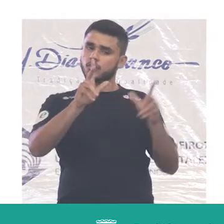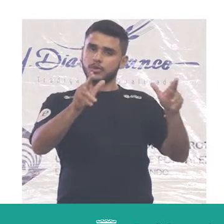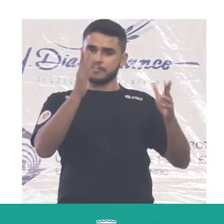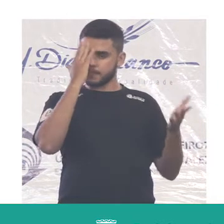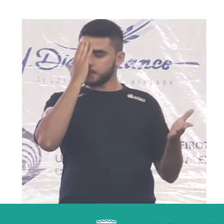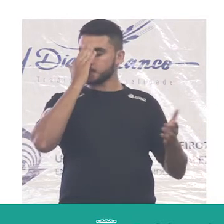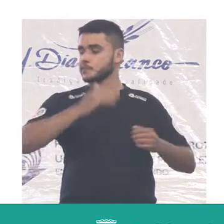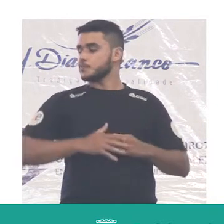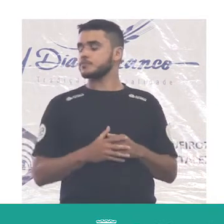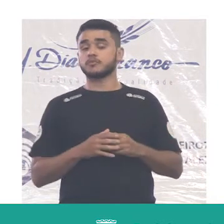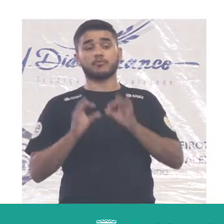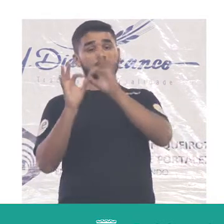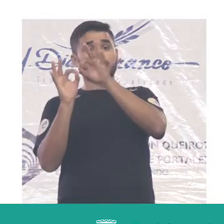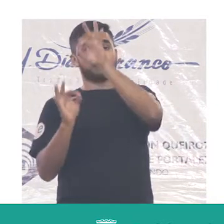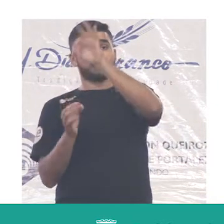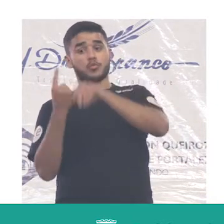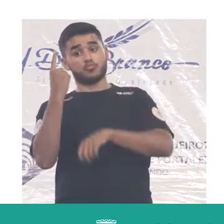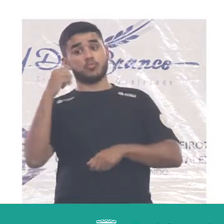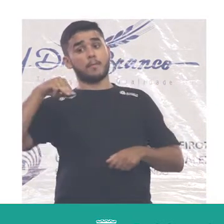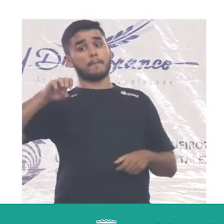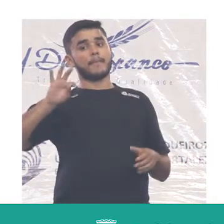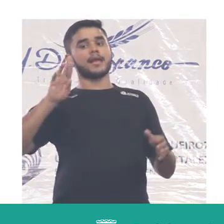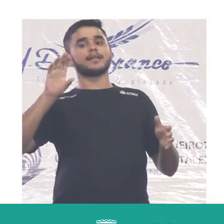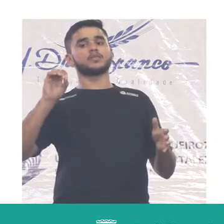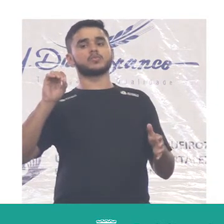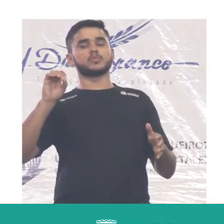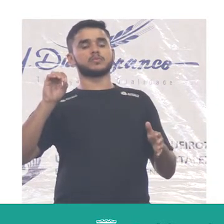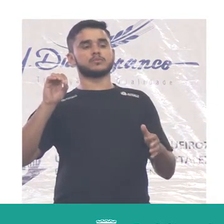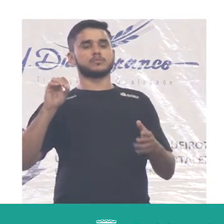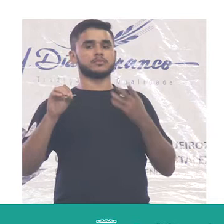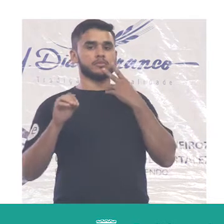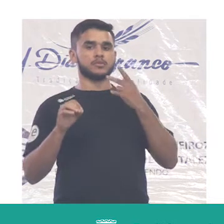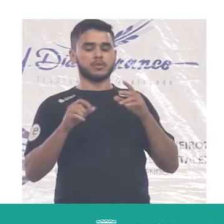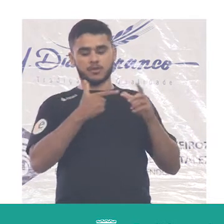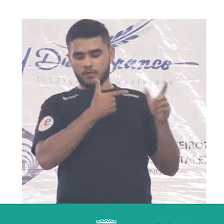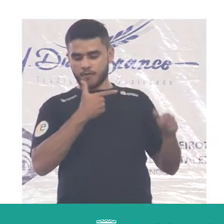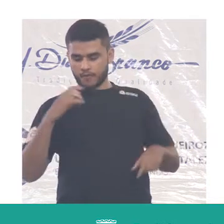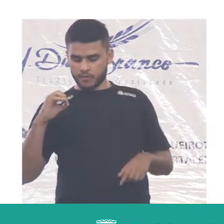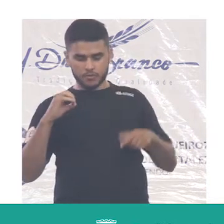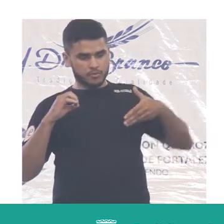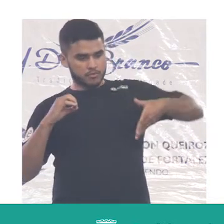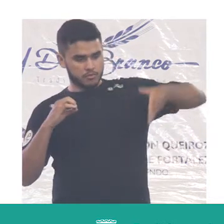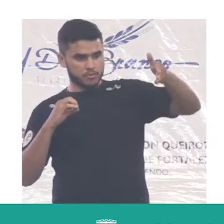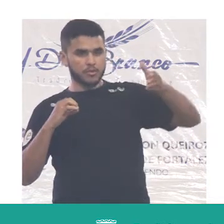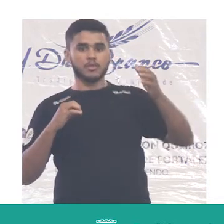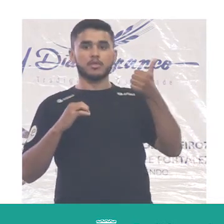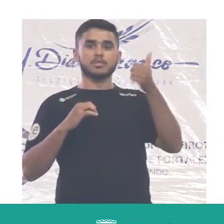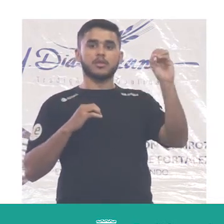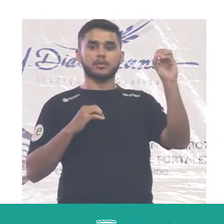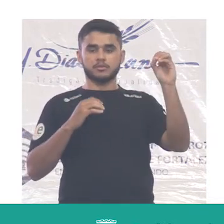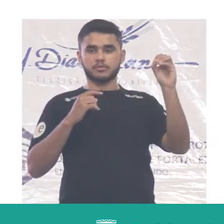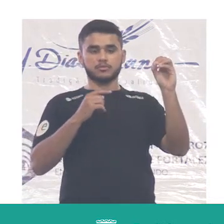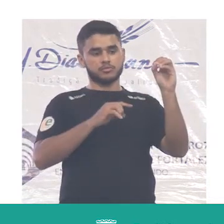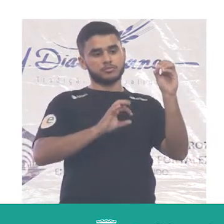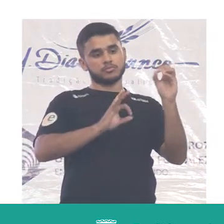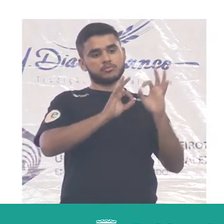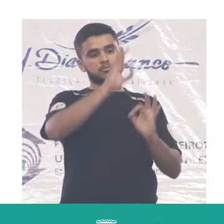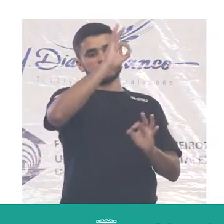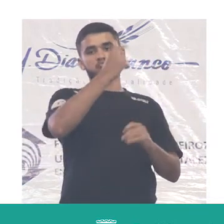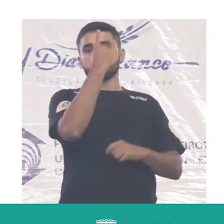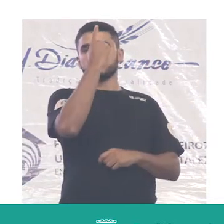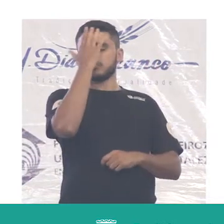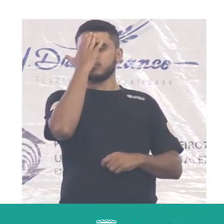1 metro e dimensões 20 por 10. 20 por 10 por 1.